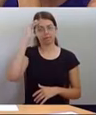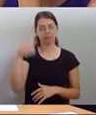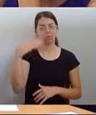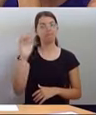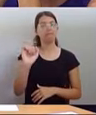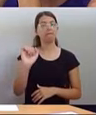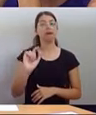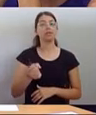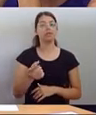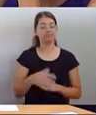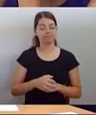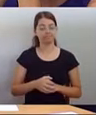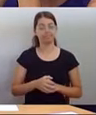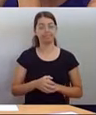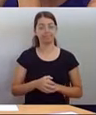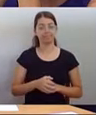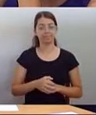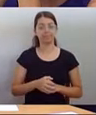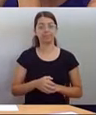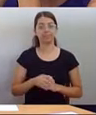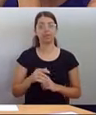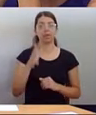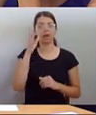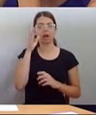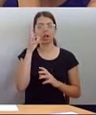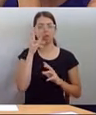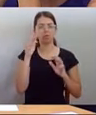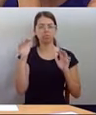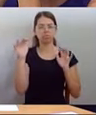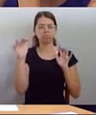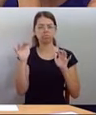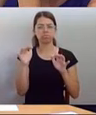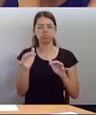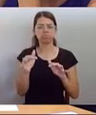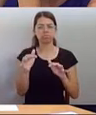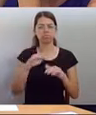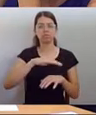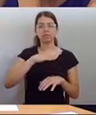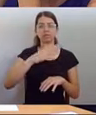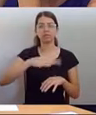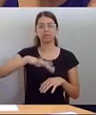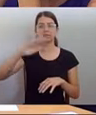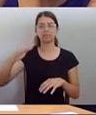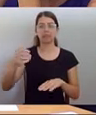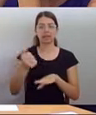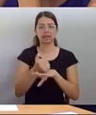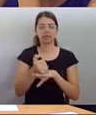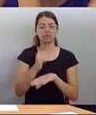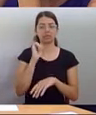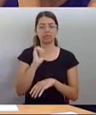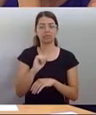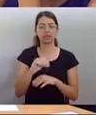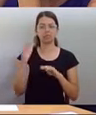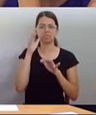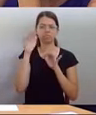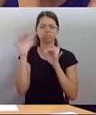era a concentração de calor justamente na Serra de Carnaxide. E, para tanto, propunha